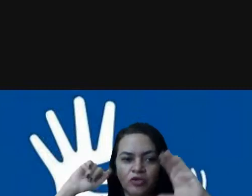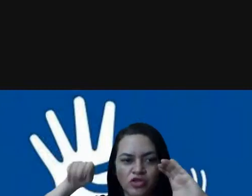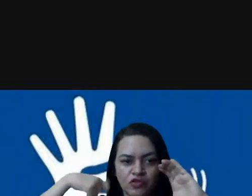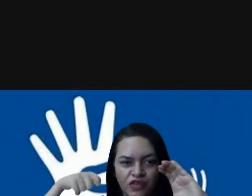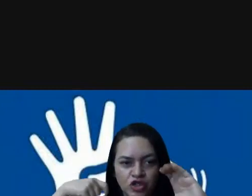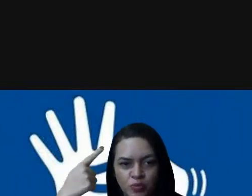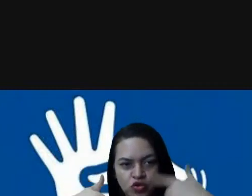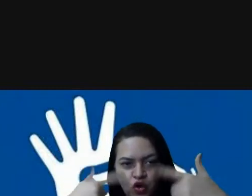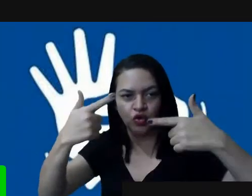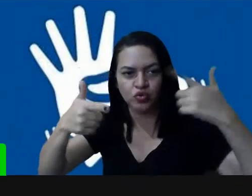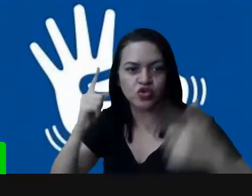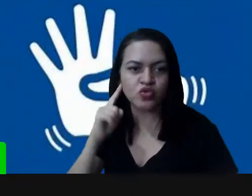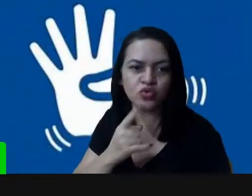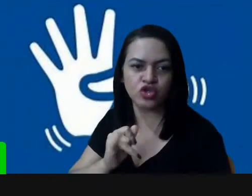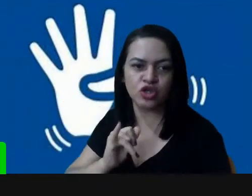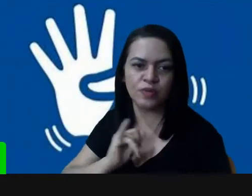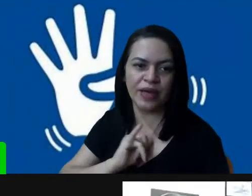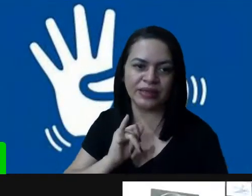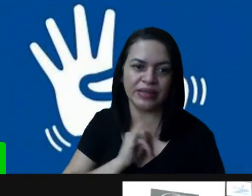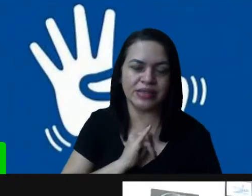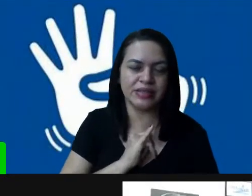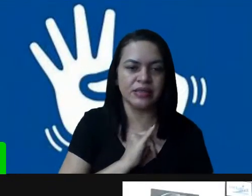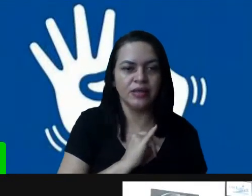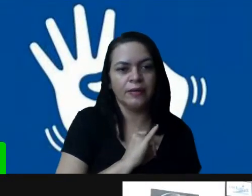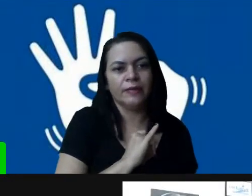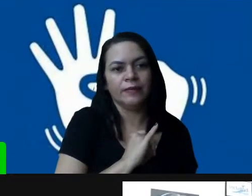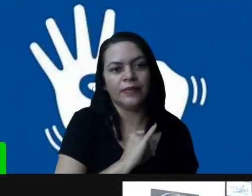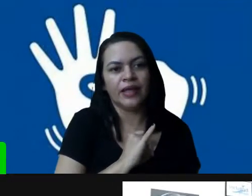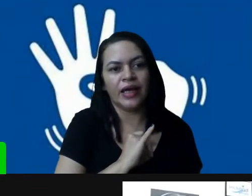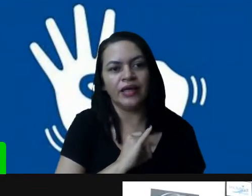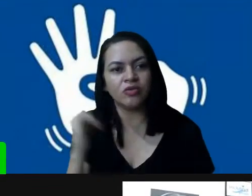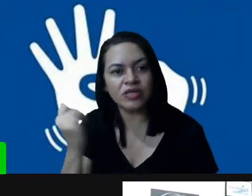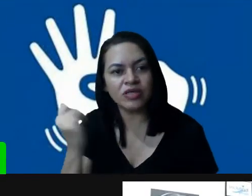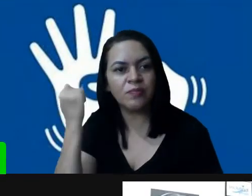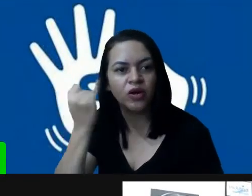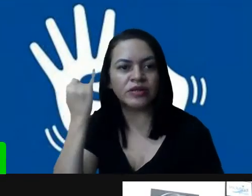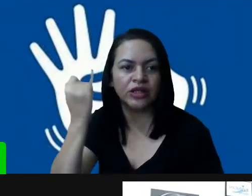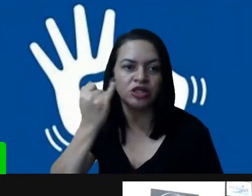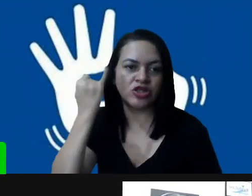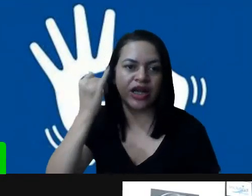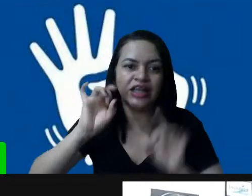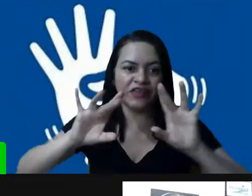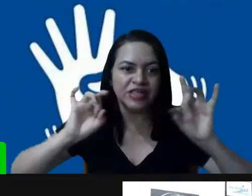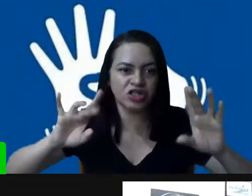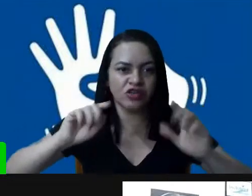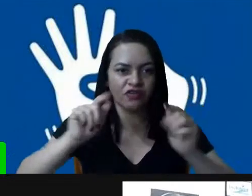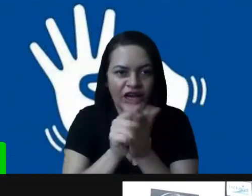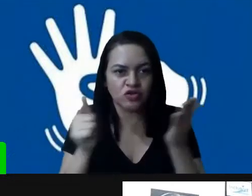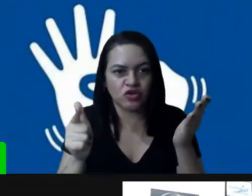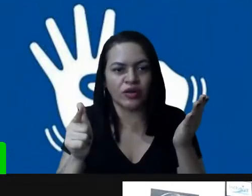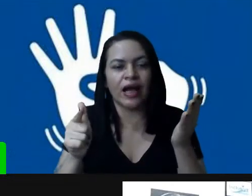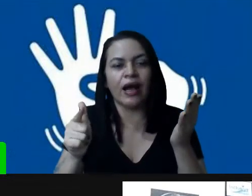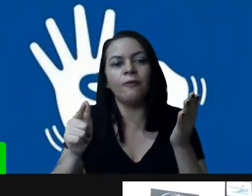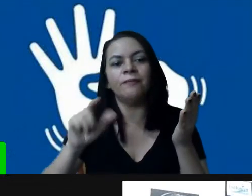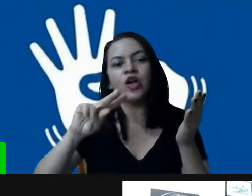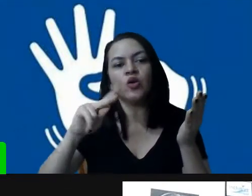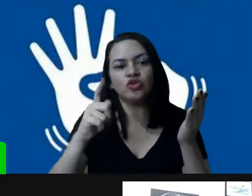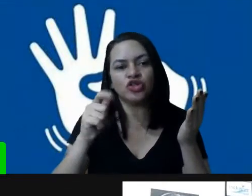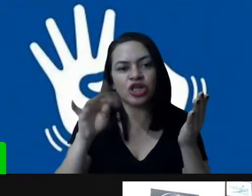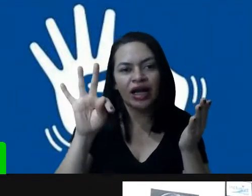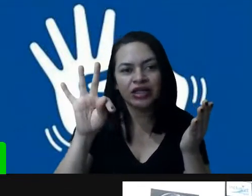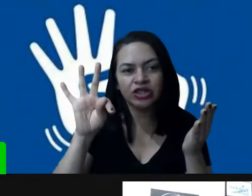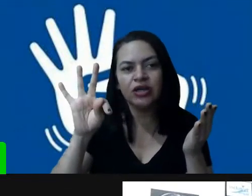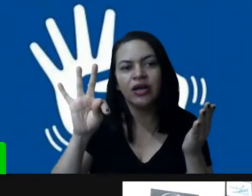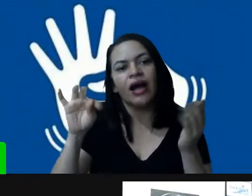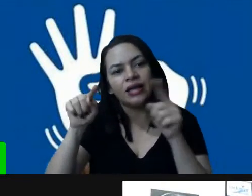replicar o nosso vídeo para os outros surdos de Imperatriz, né? Então isso é importante. Cada vez que a gente faz o jornal, o